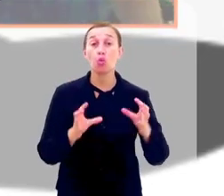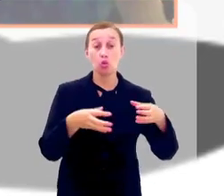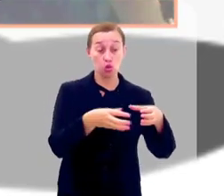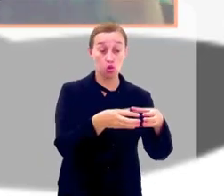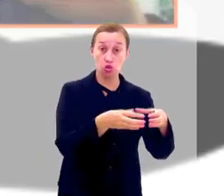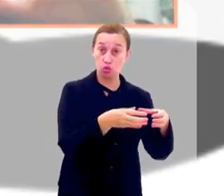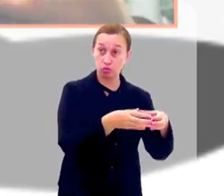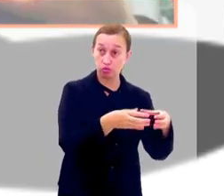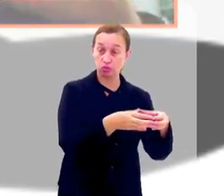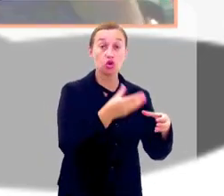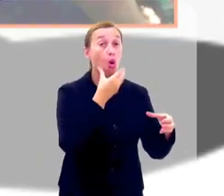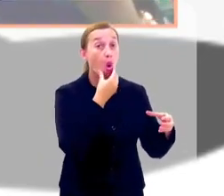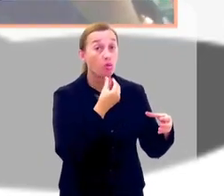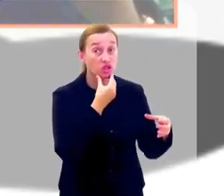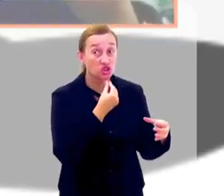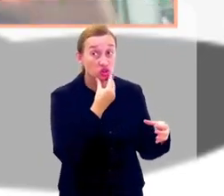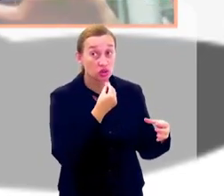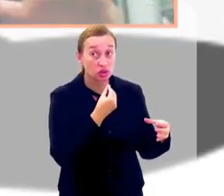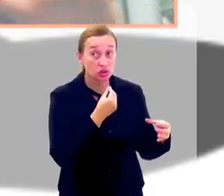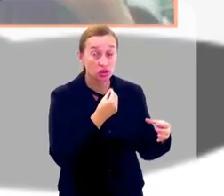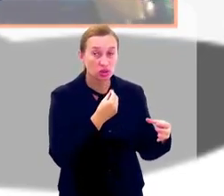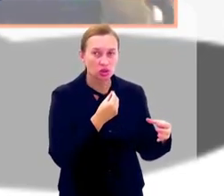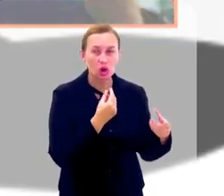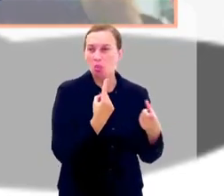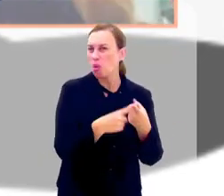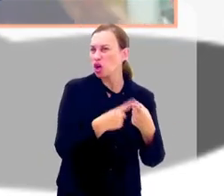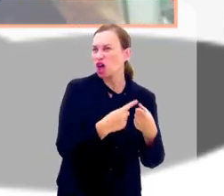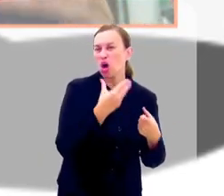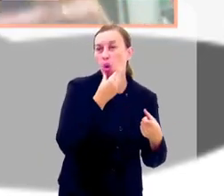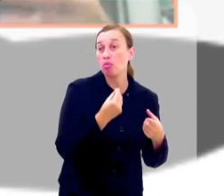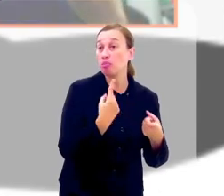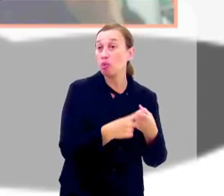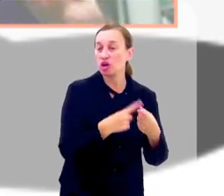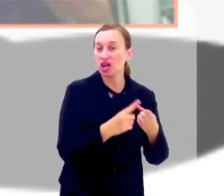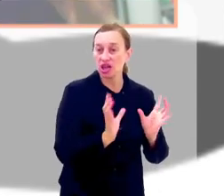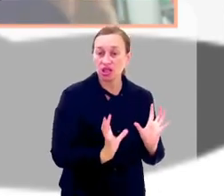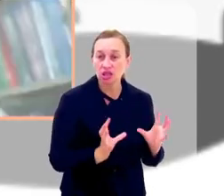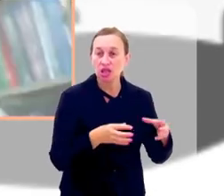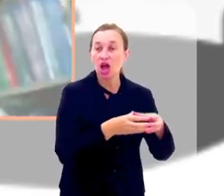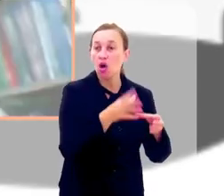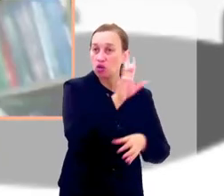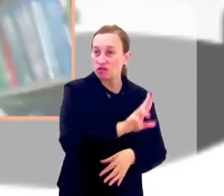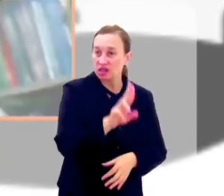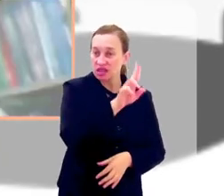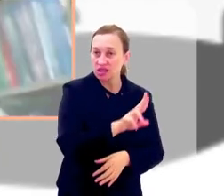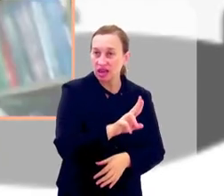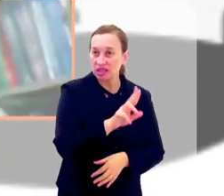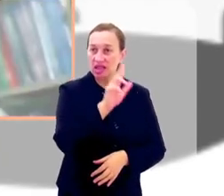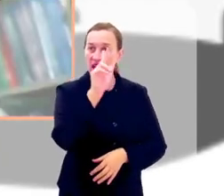um grupo de homens. Por que homens? Porque na universidade